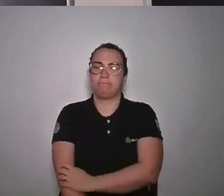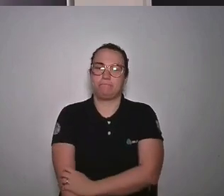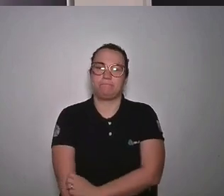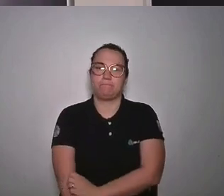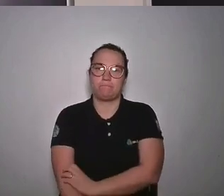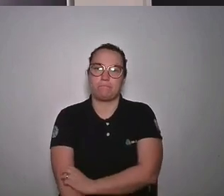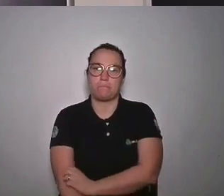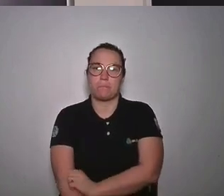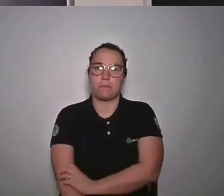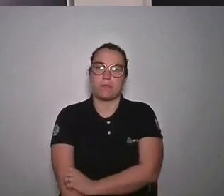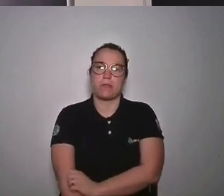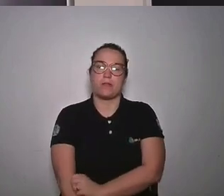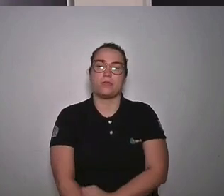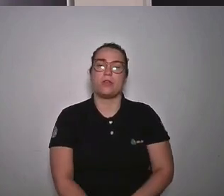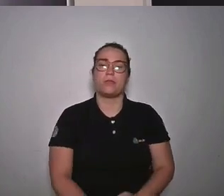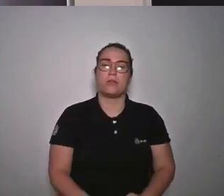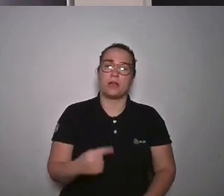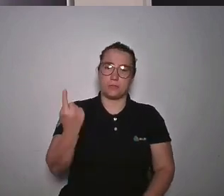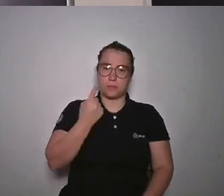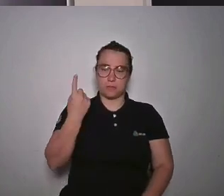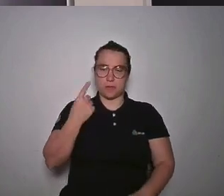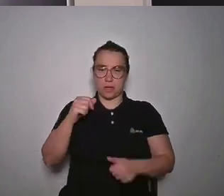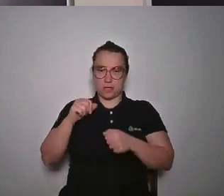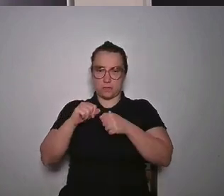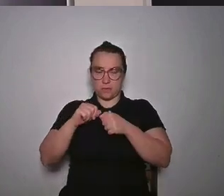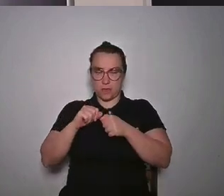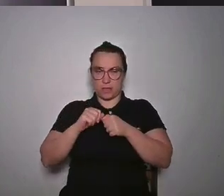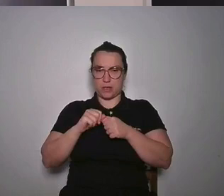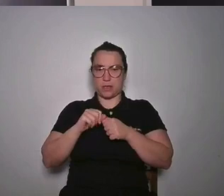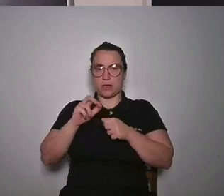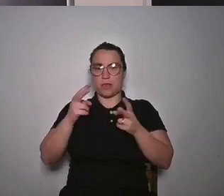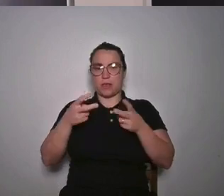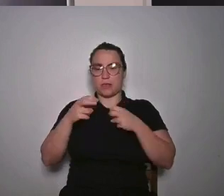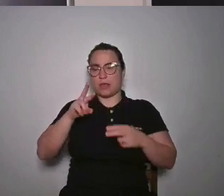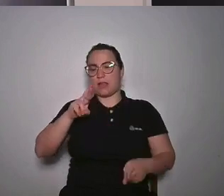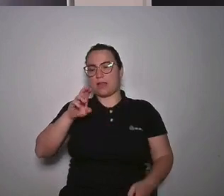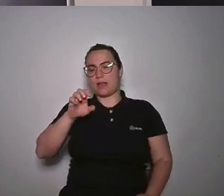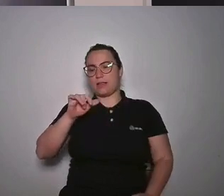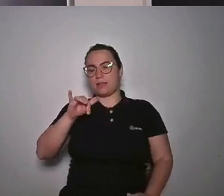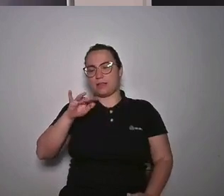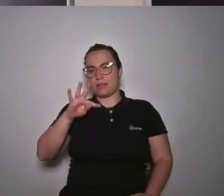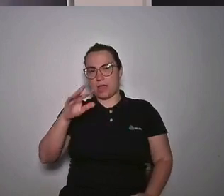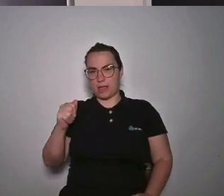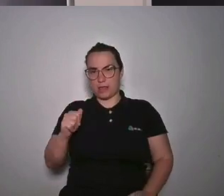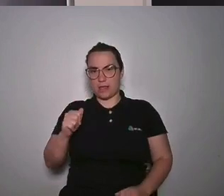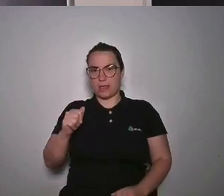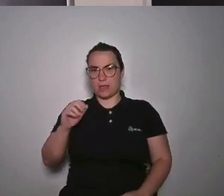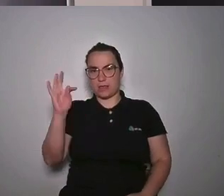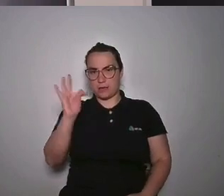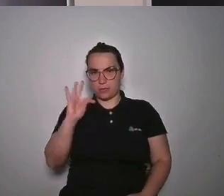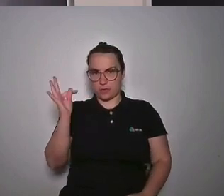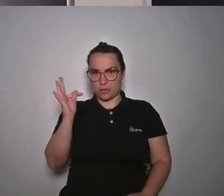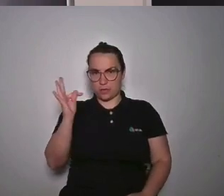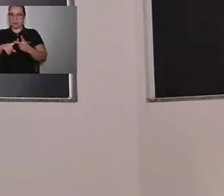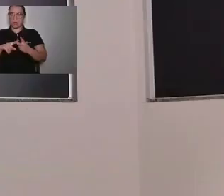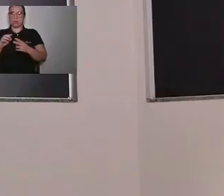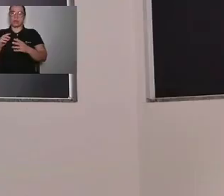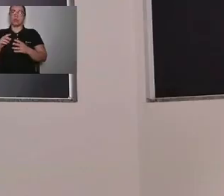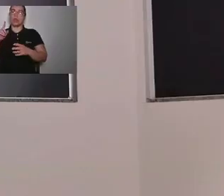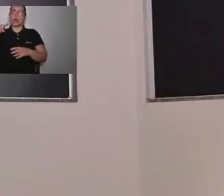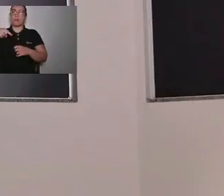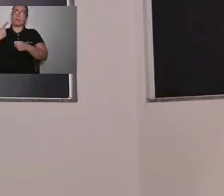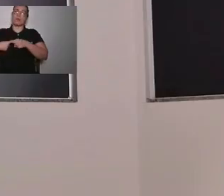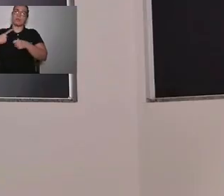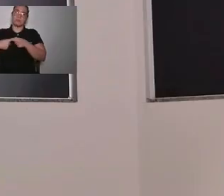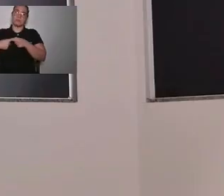as primeiras receitas ali, receita tributária, receita de contribuições, elas são receitas municipais.